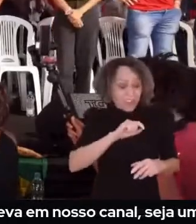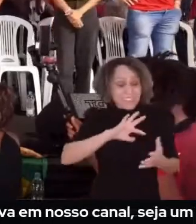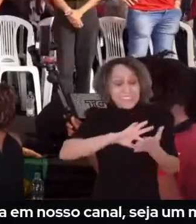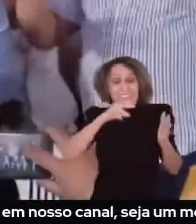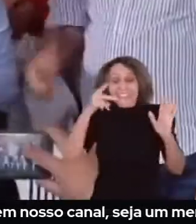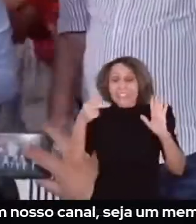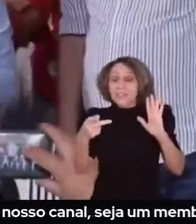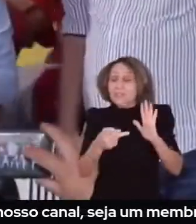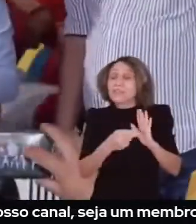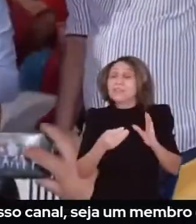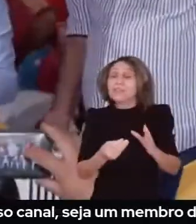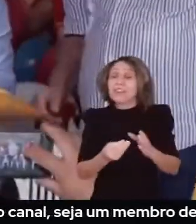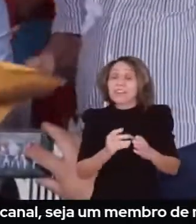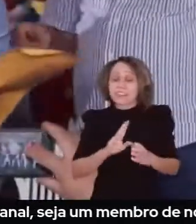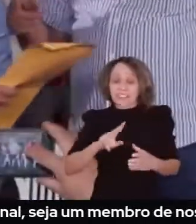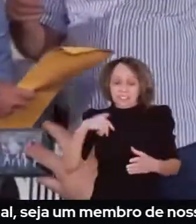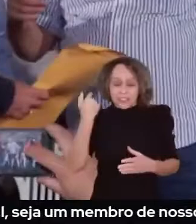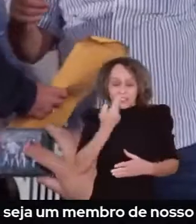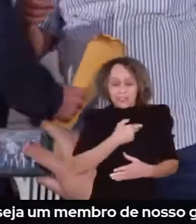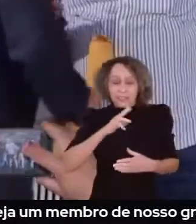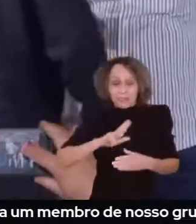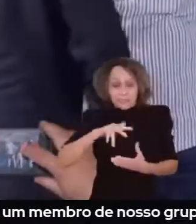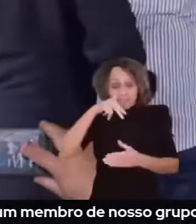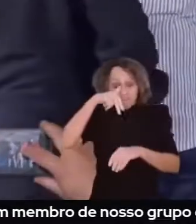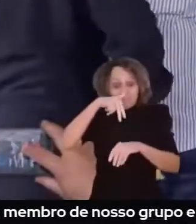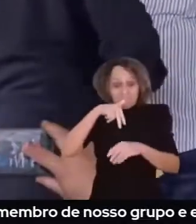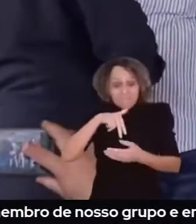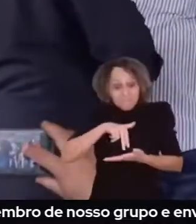2022. Vem, chocolate!